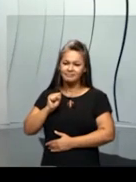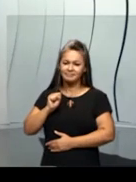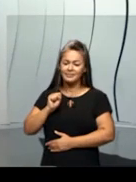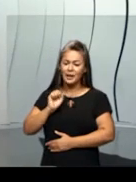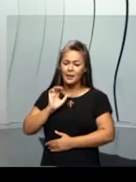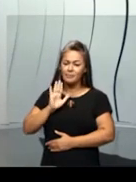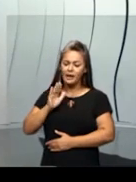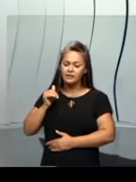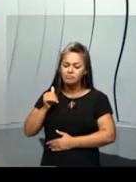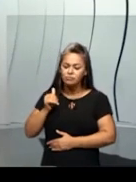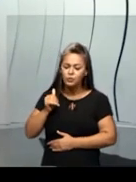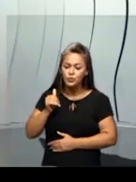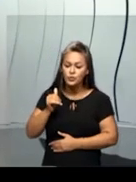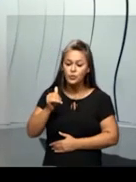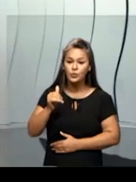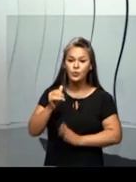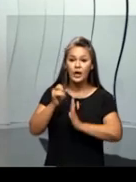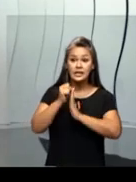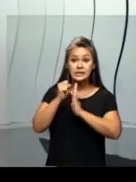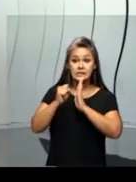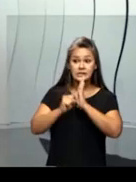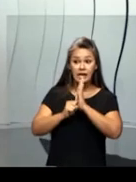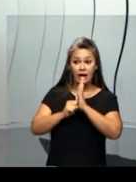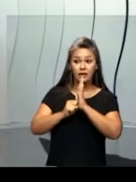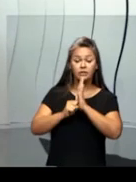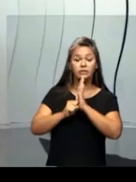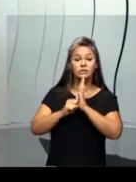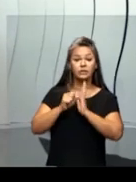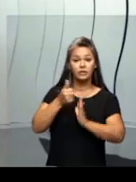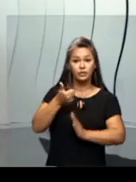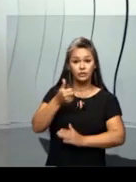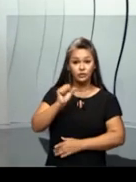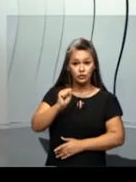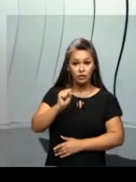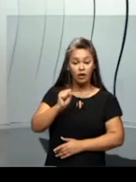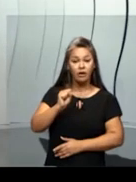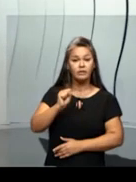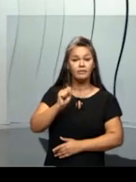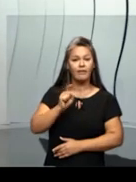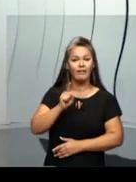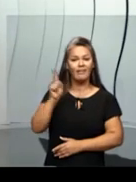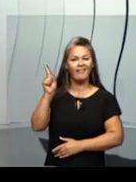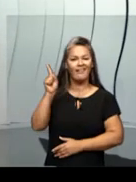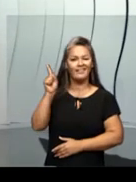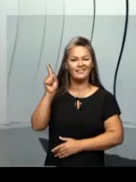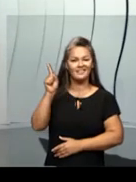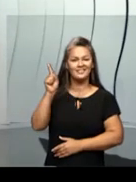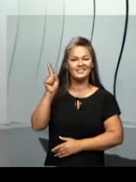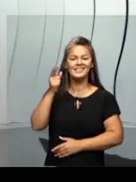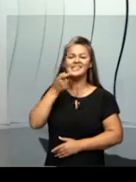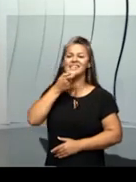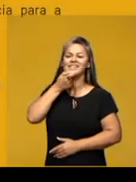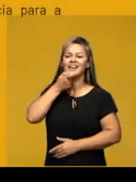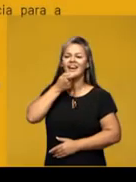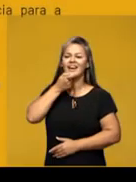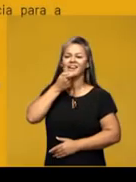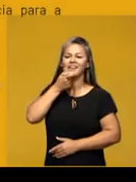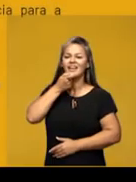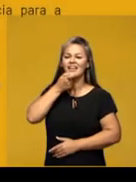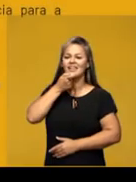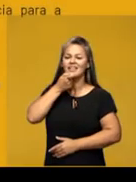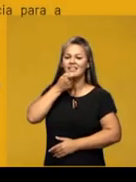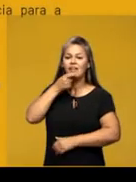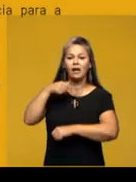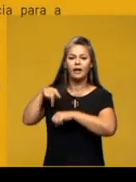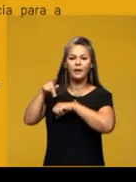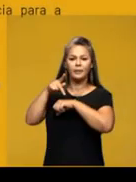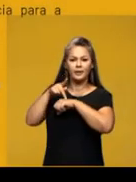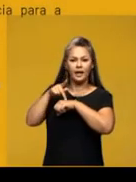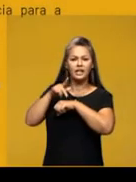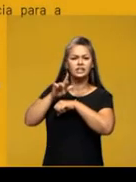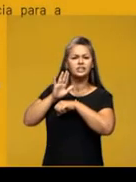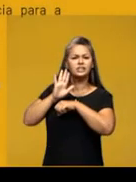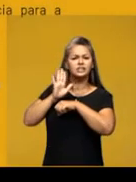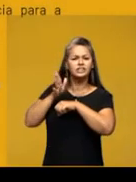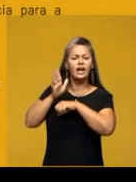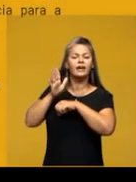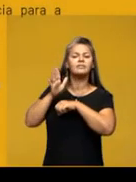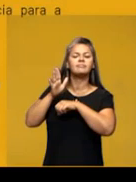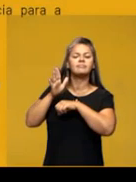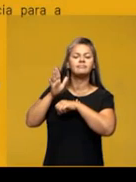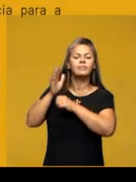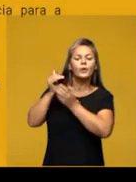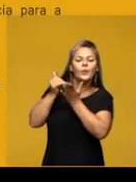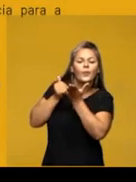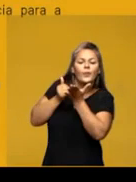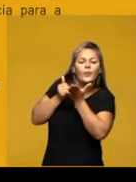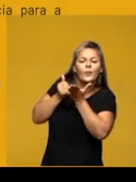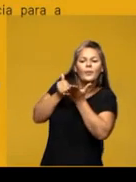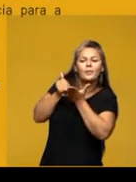na Inglaterra, famosa Revolução Industrial, fato que marca o começo dos tempos modernos, né? Então você já